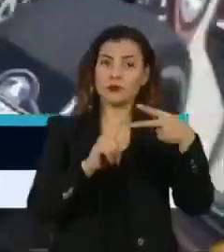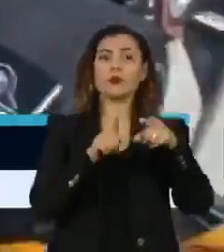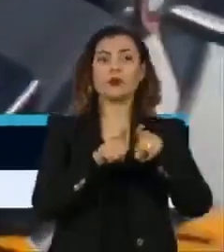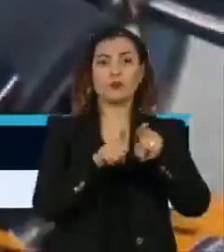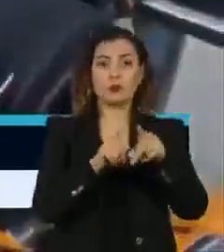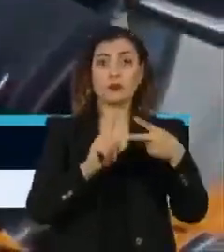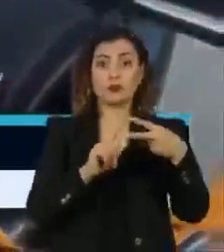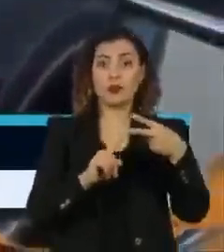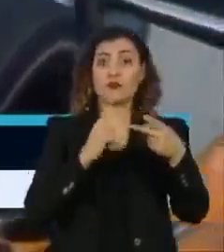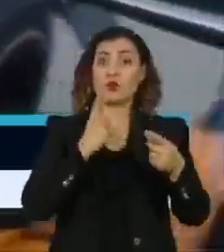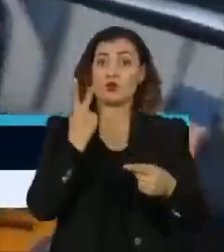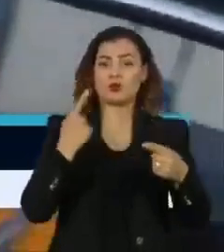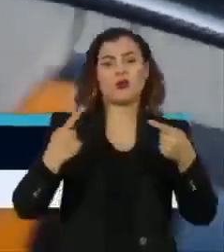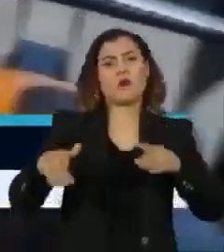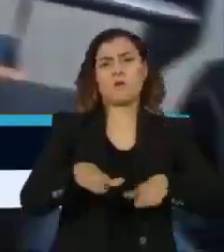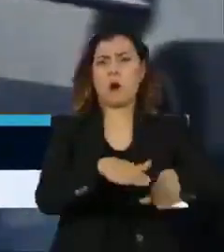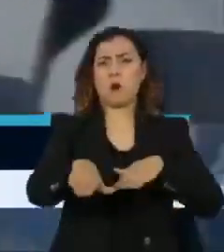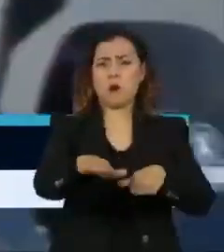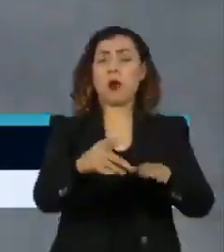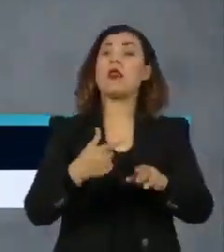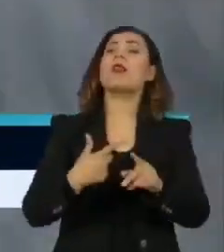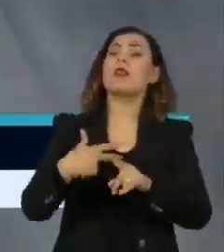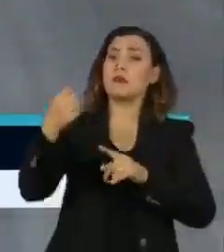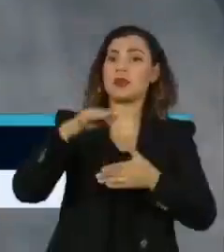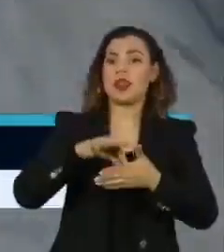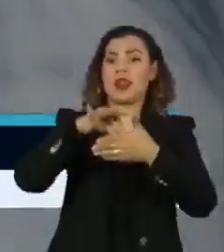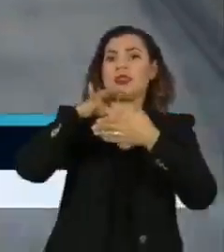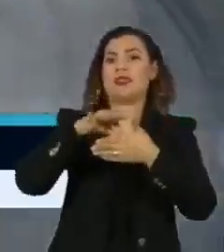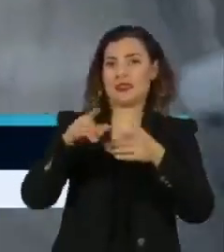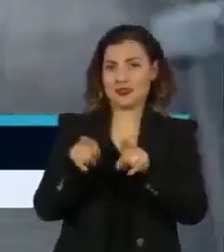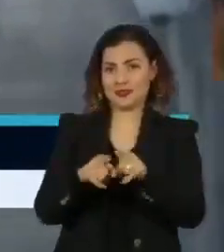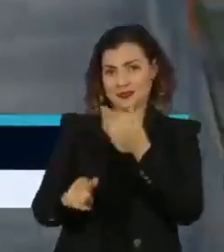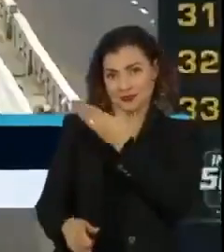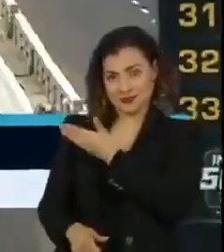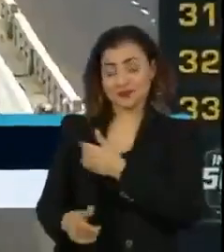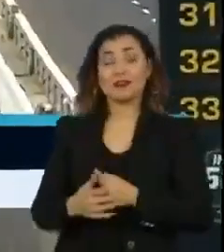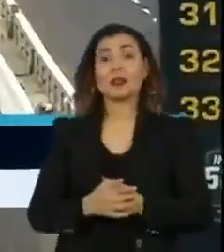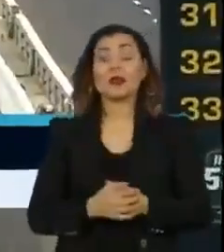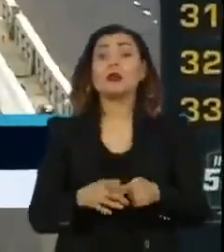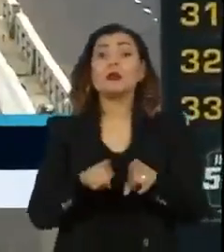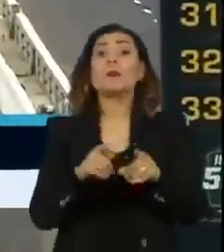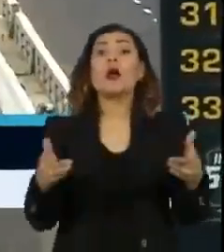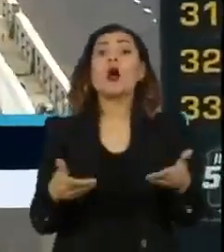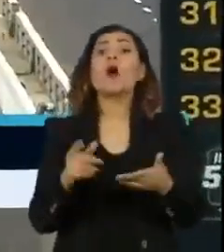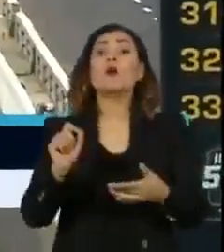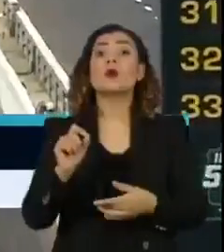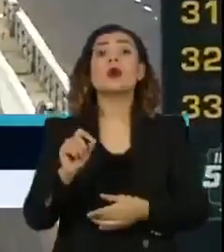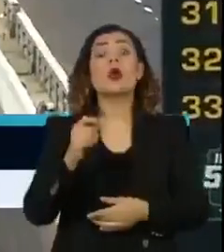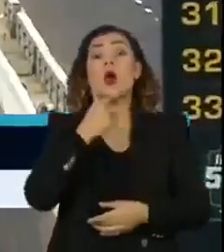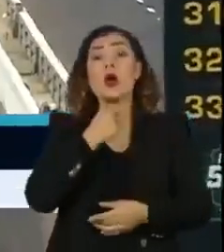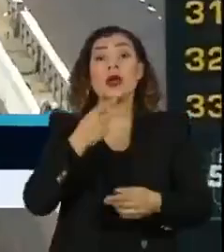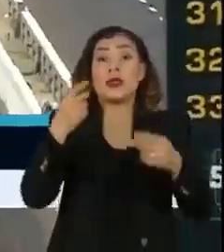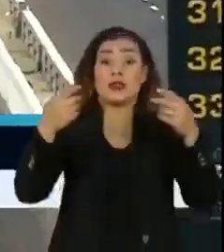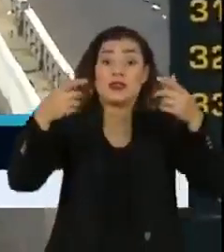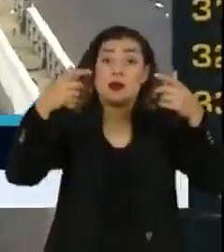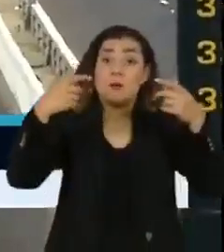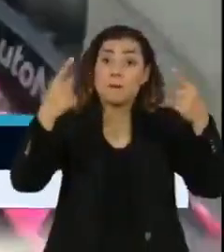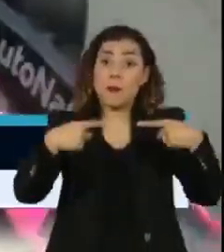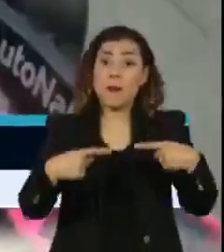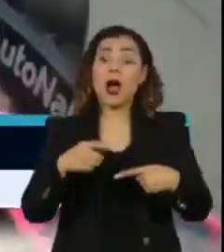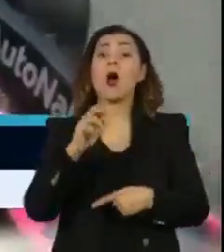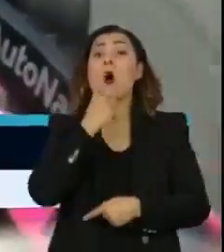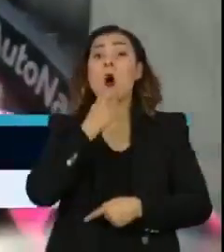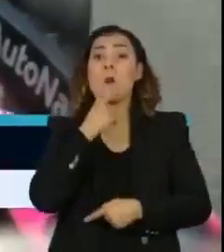Detroit. Batendo roda, vai pra liderança, Pato! E é claro, no inesquecível tetracampeonato do brasileiro